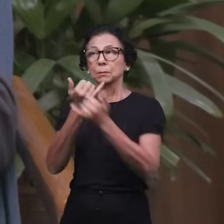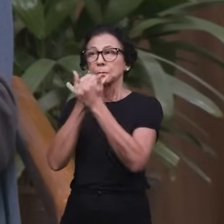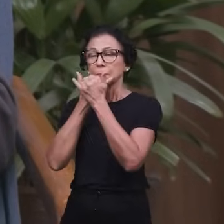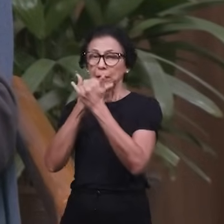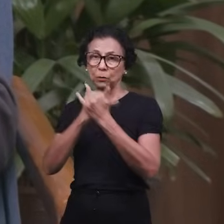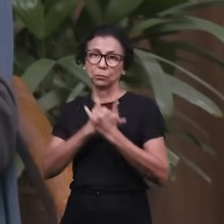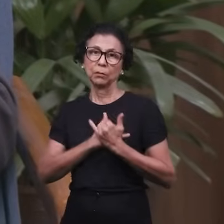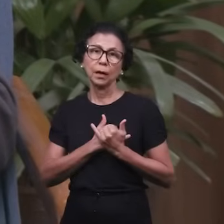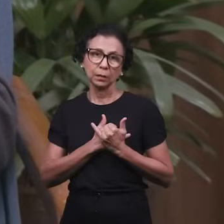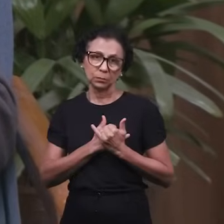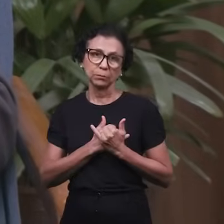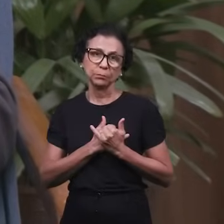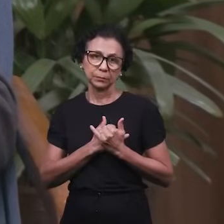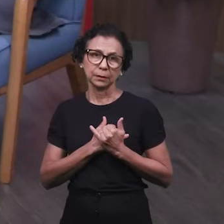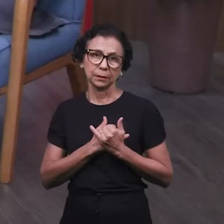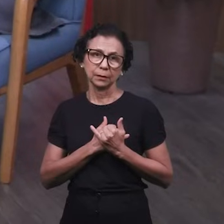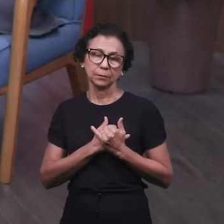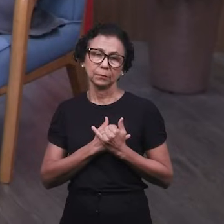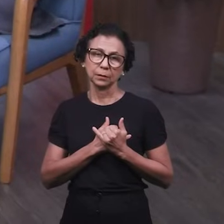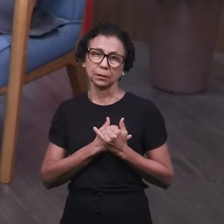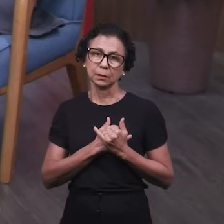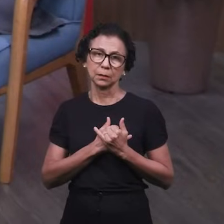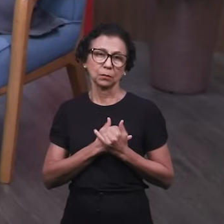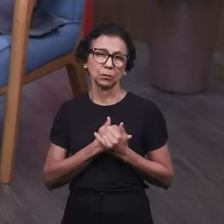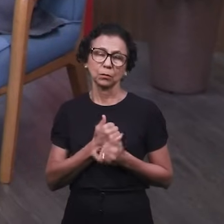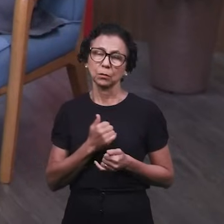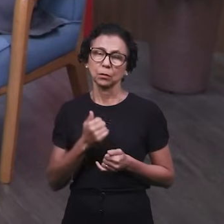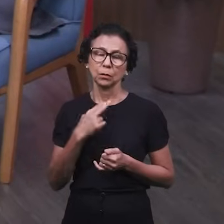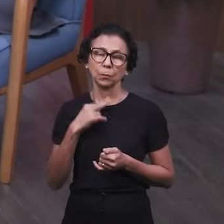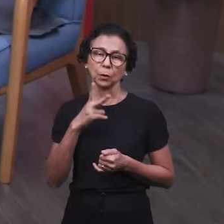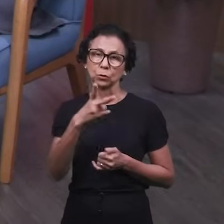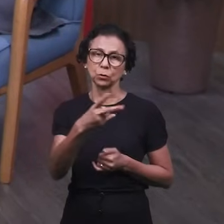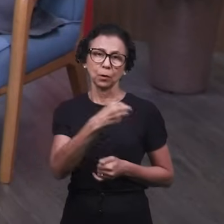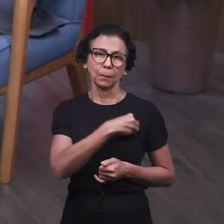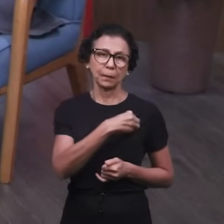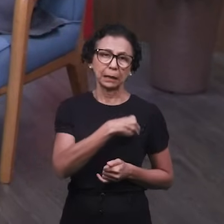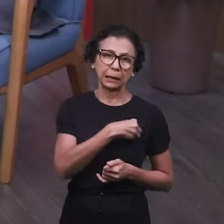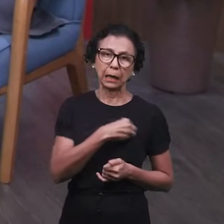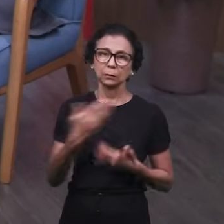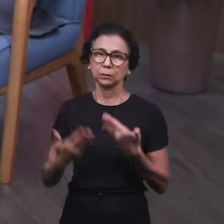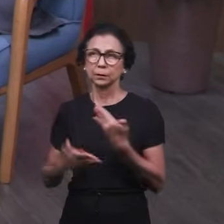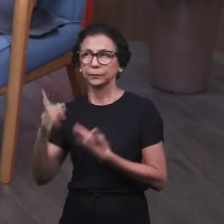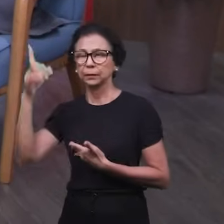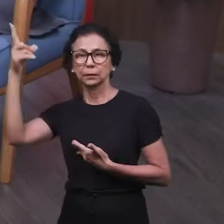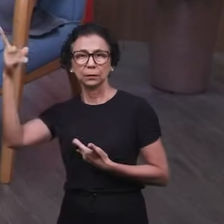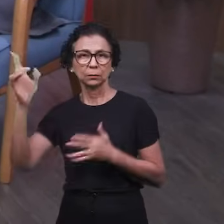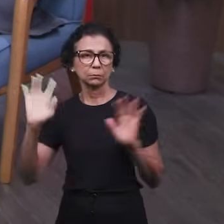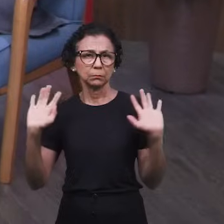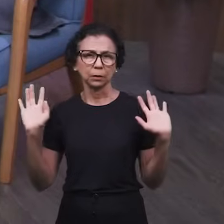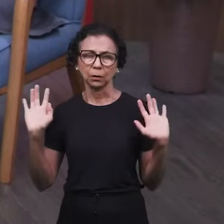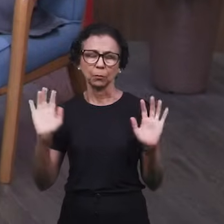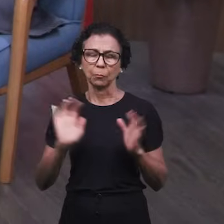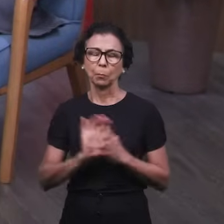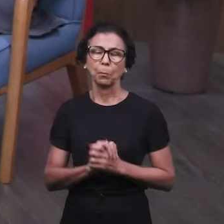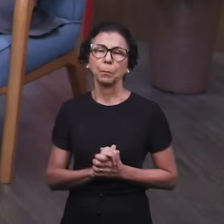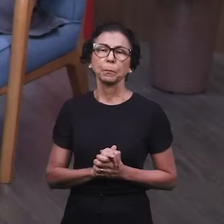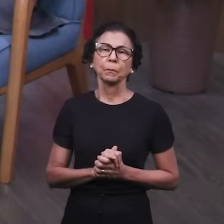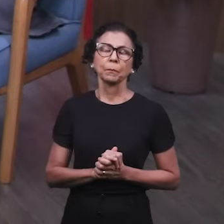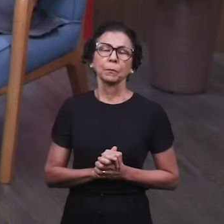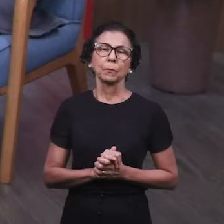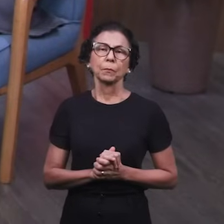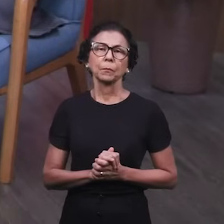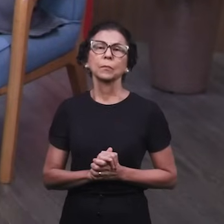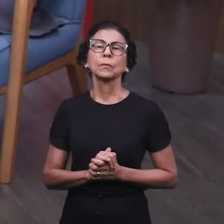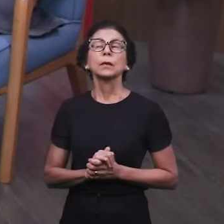existe comunhão de luz com trevas. Então, no momento em que somos perdoados nossos pecados, pelo poder do sangue de Jesus, pela ação do Espírito Santo,